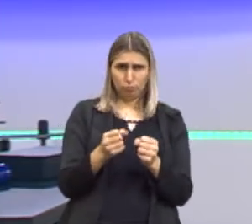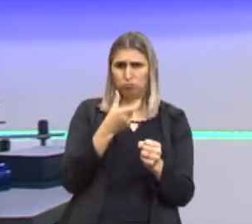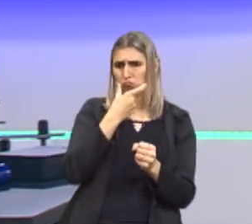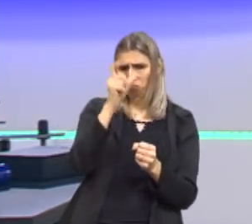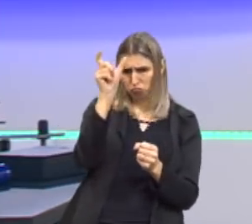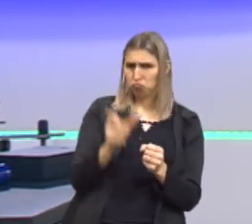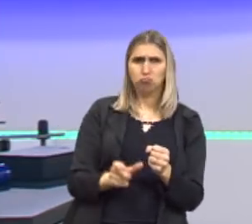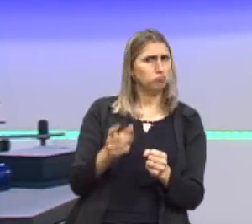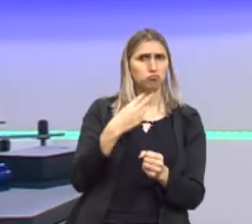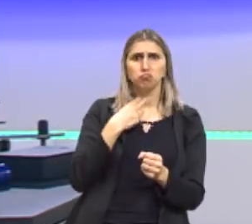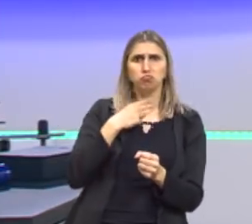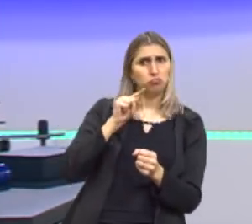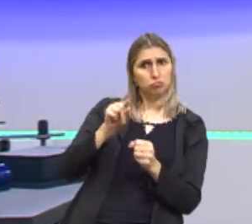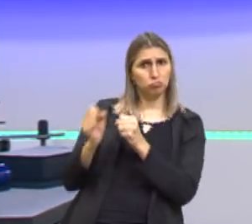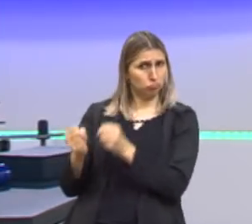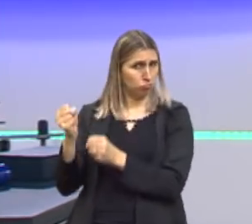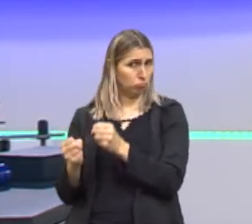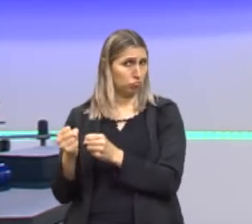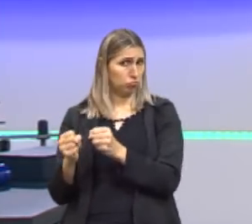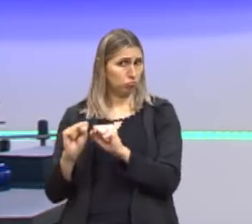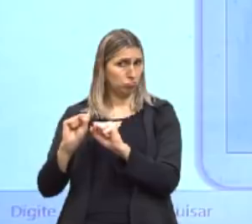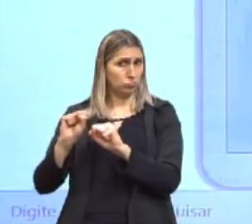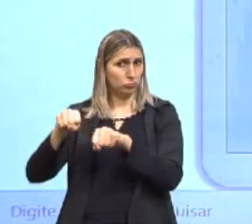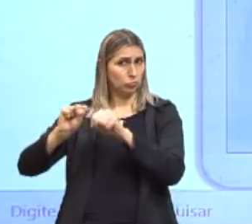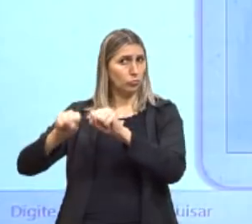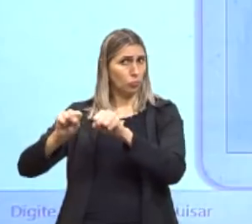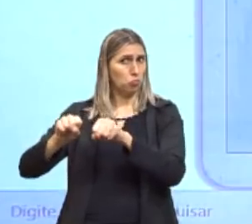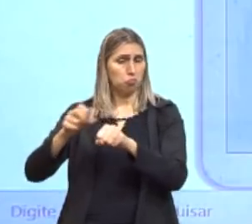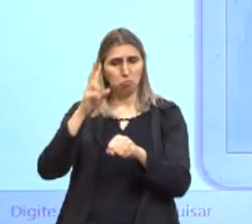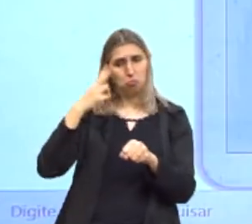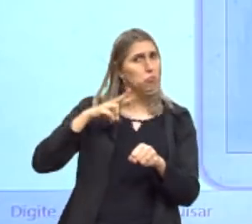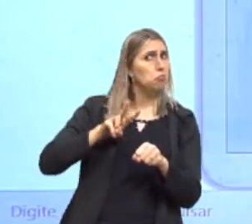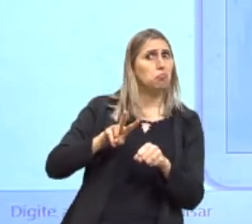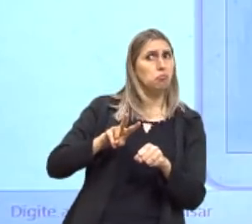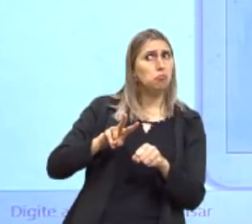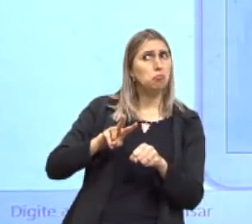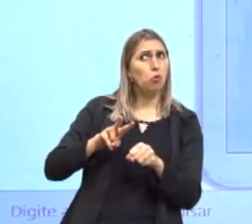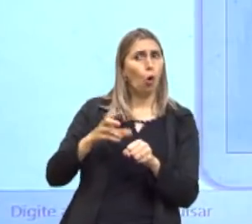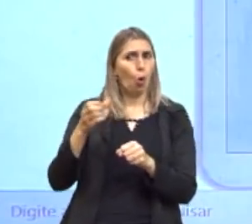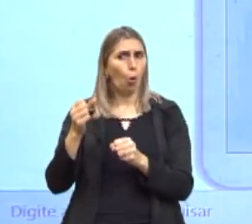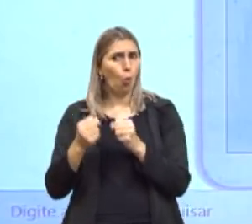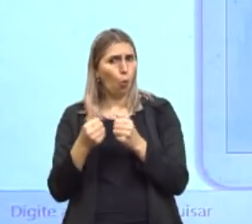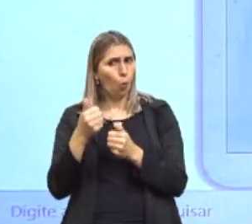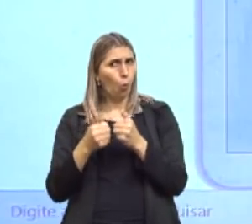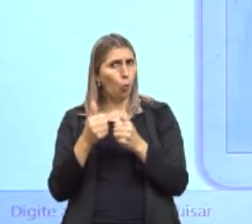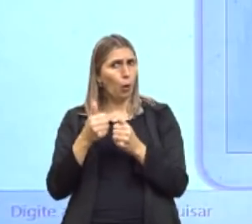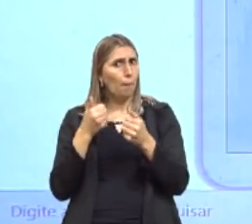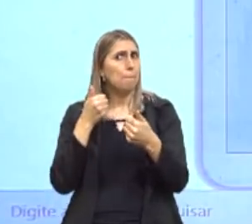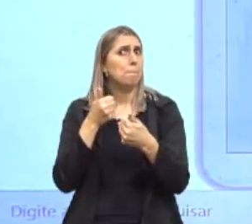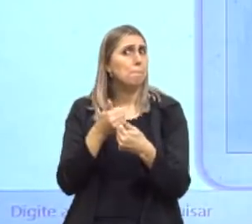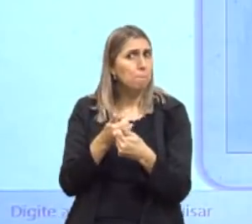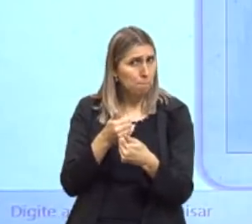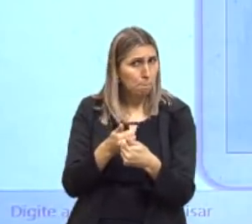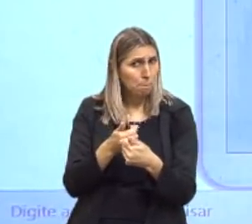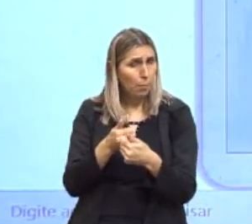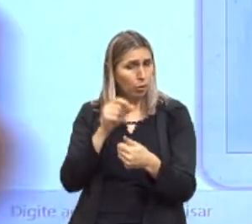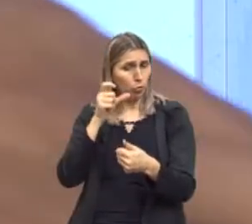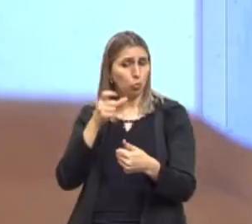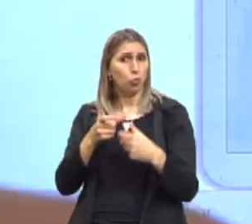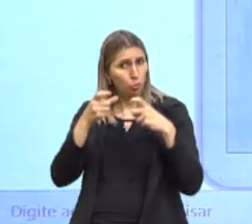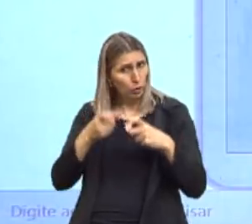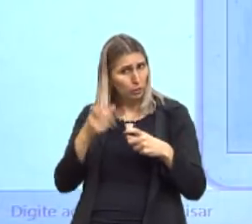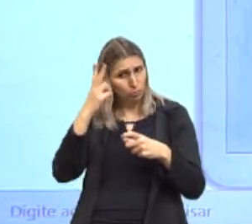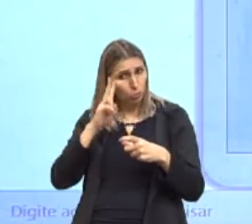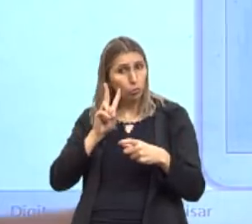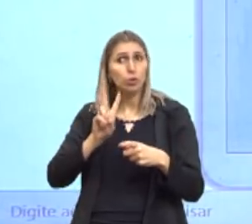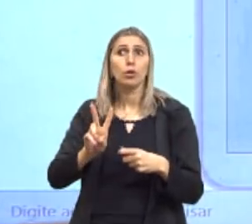ele pode não ver uma moto olhando pelo retrovisor, ele pode não ver um carro que está muito próximo a ele, porque estaria no ponto cego,